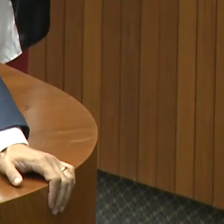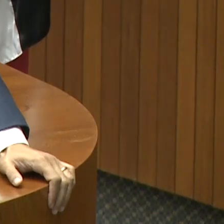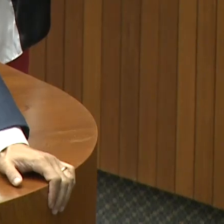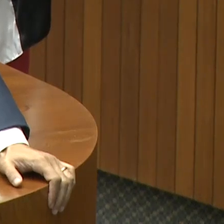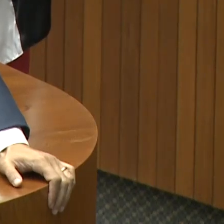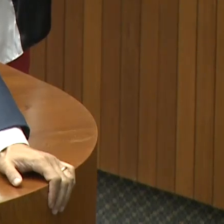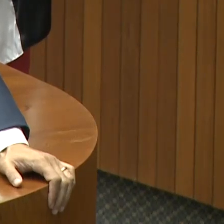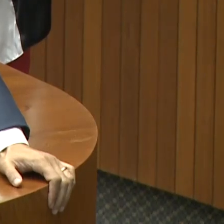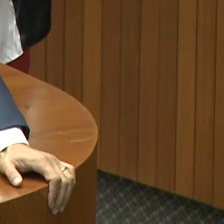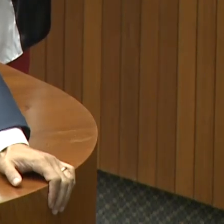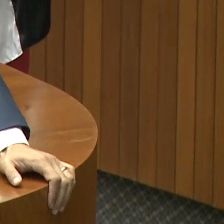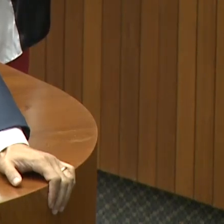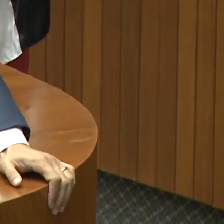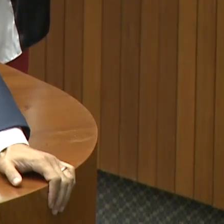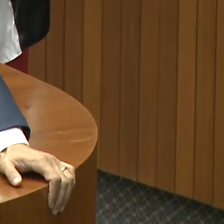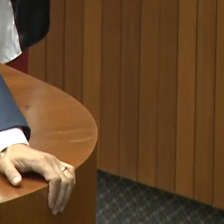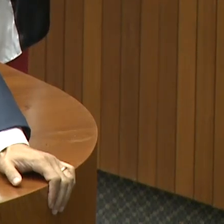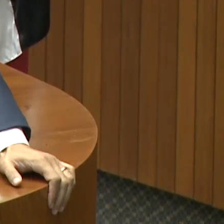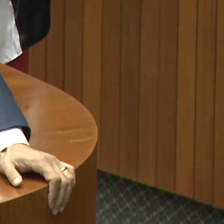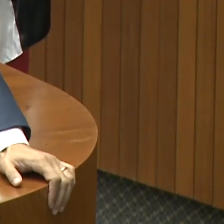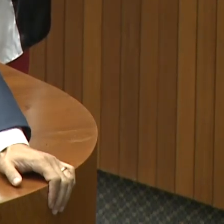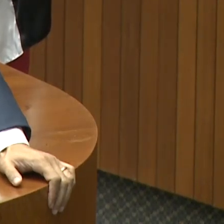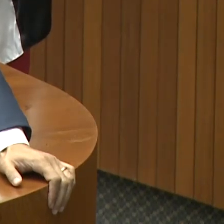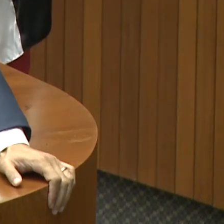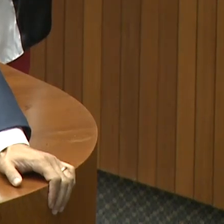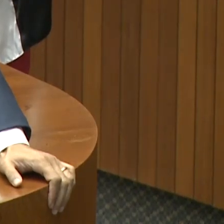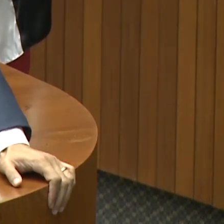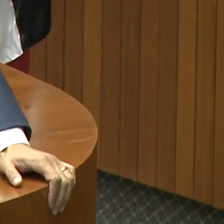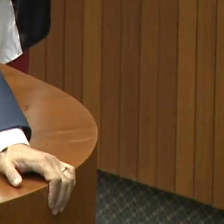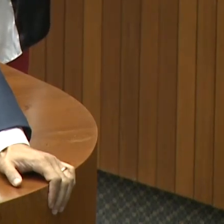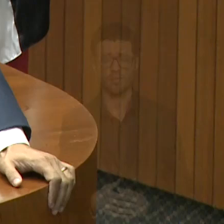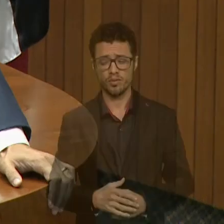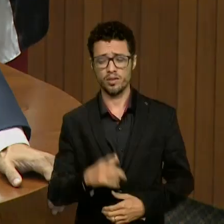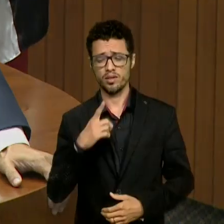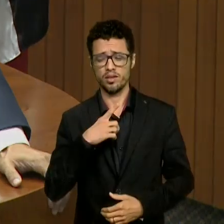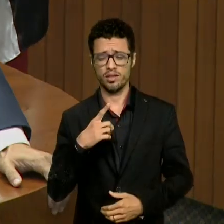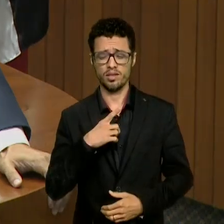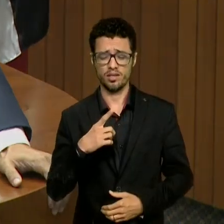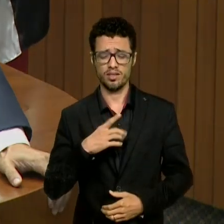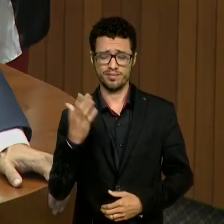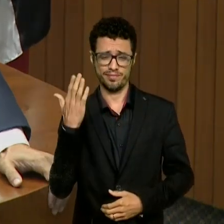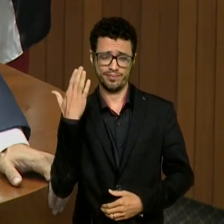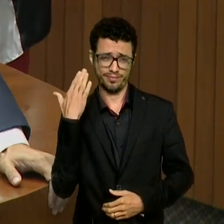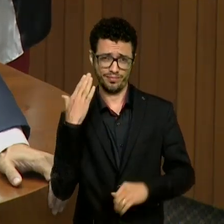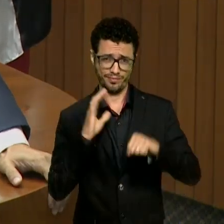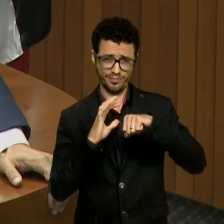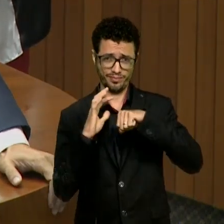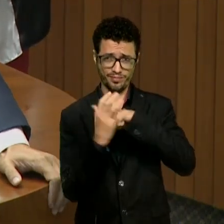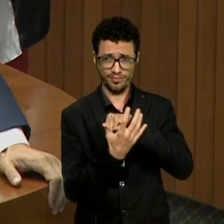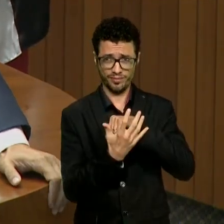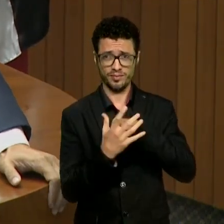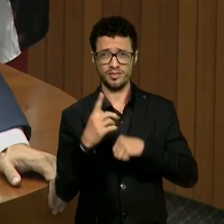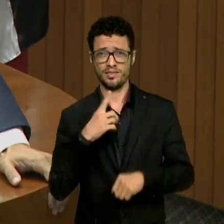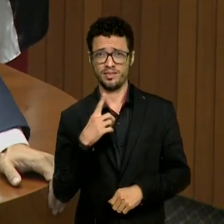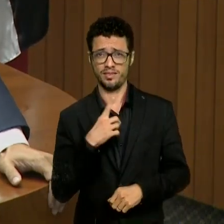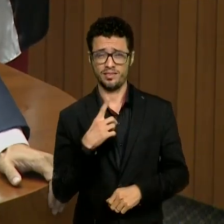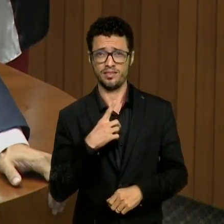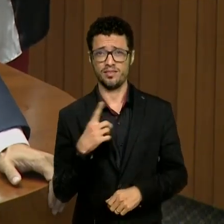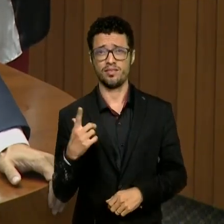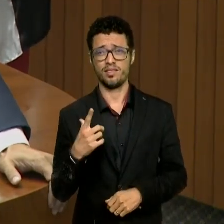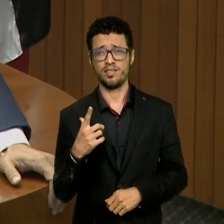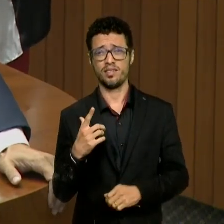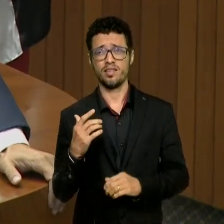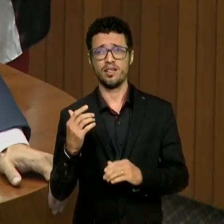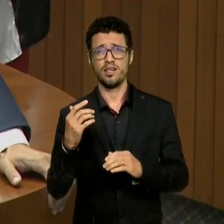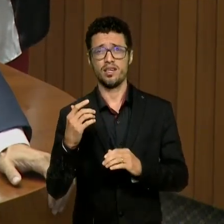Eu digo que um presidente que pegou, numa época da pandemia, um déficit de quase R$1 trilhão, porque teve que pagar a